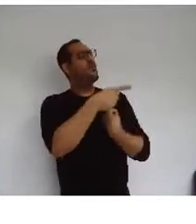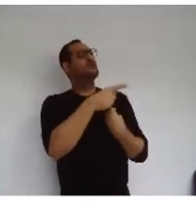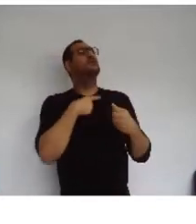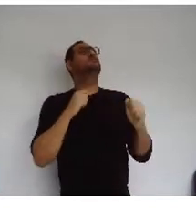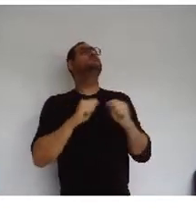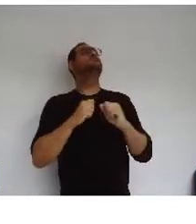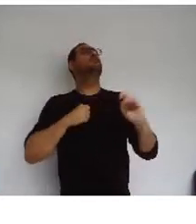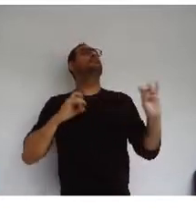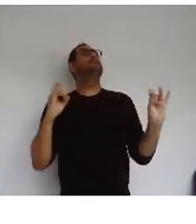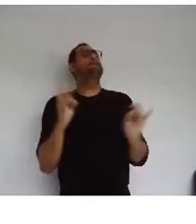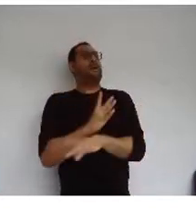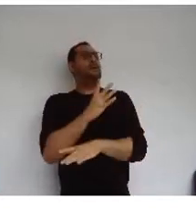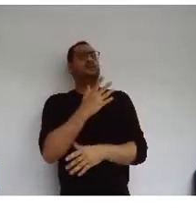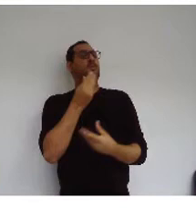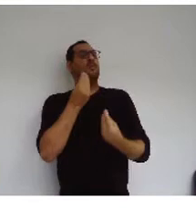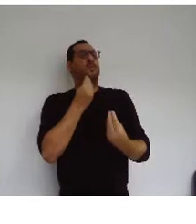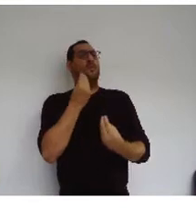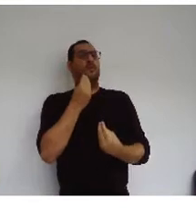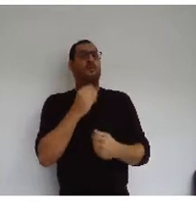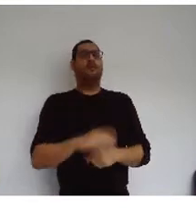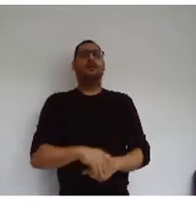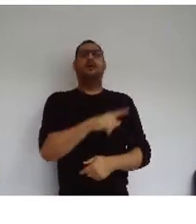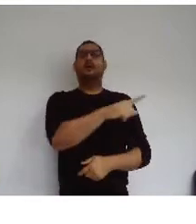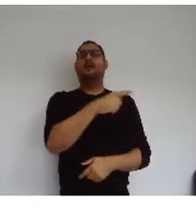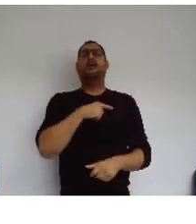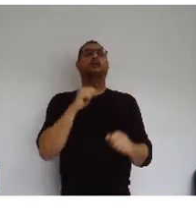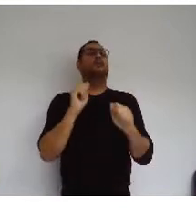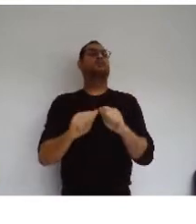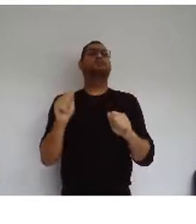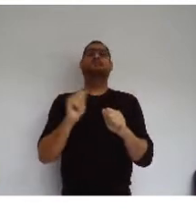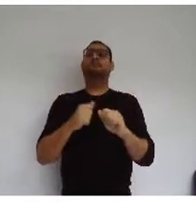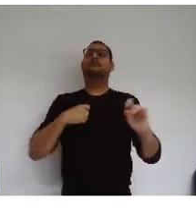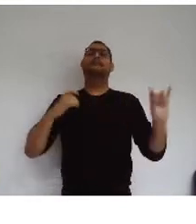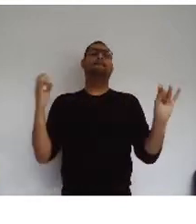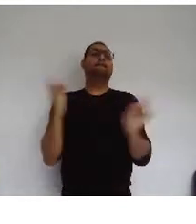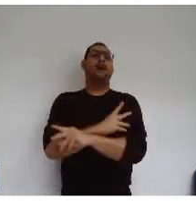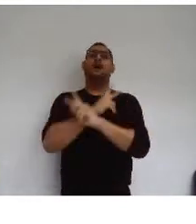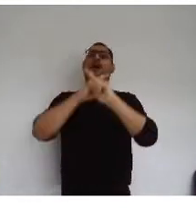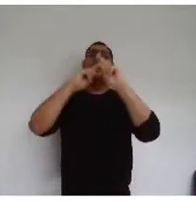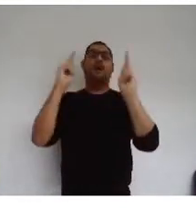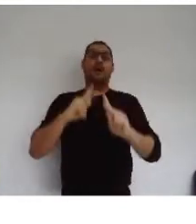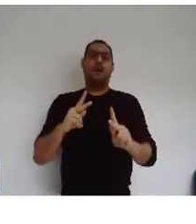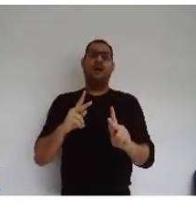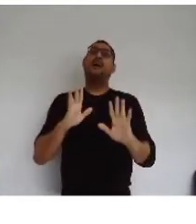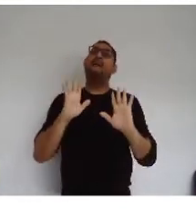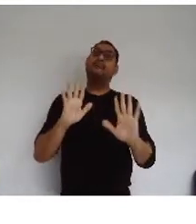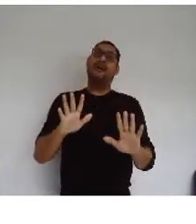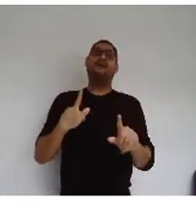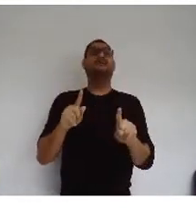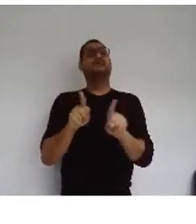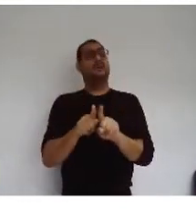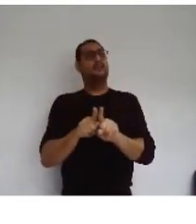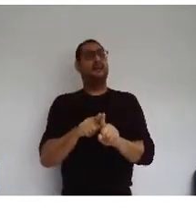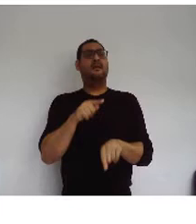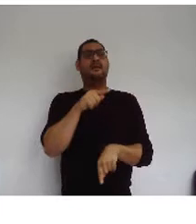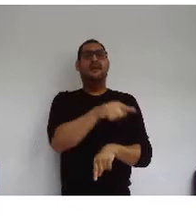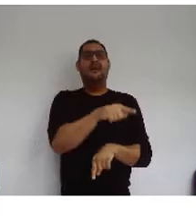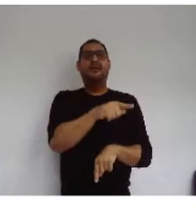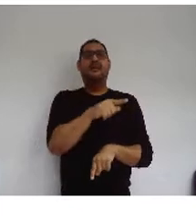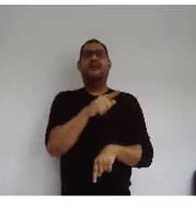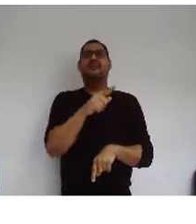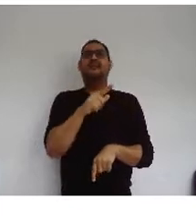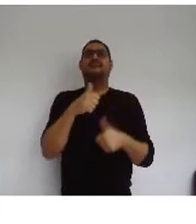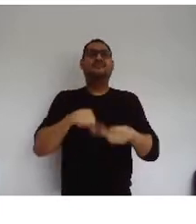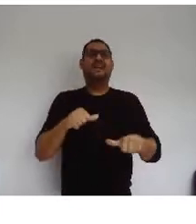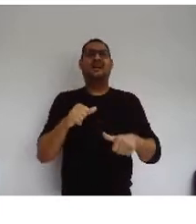realização? É muito grande, muito grande. Mas é também um lugar que o ajuda a escapar da